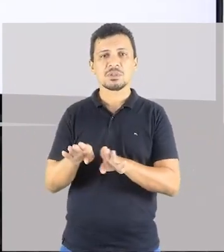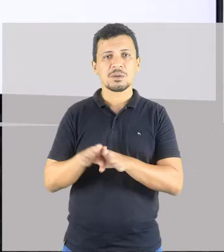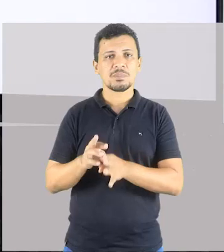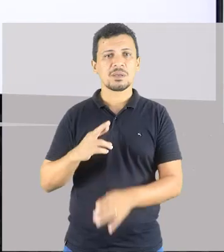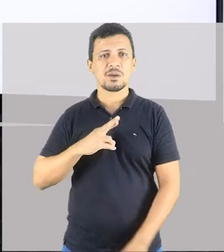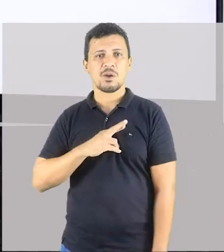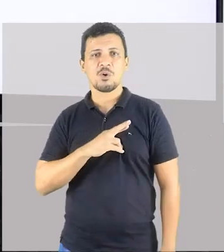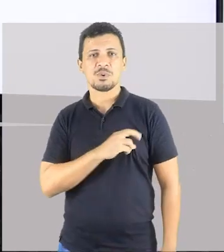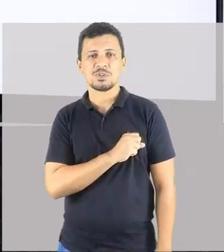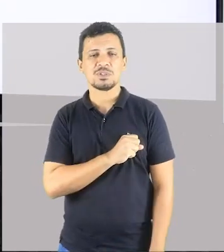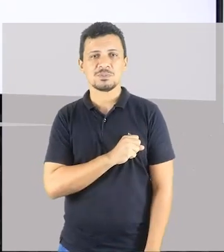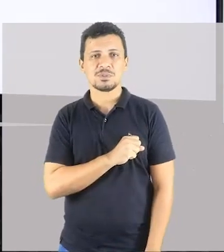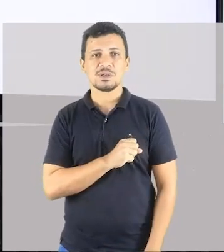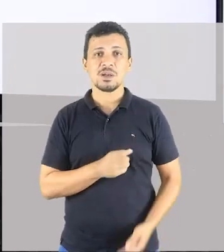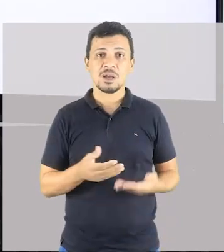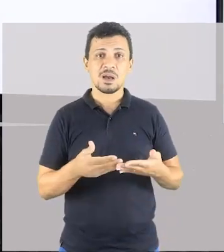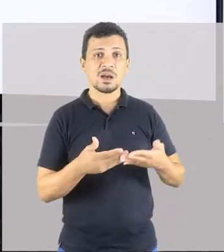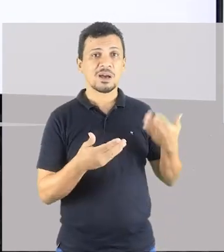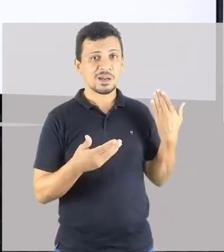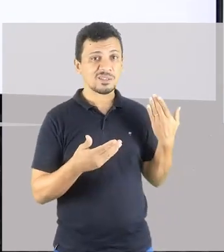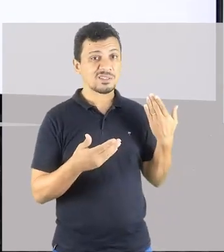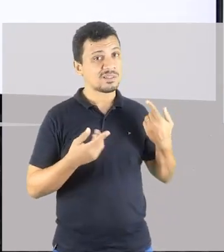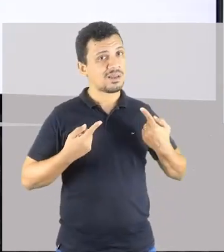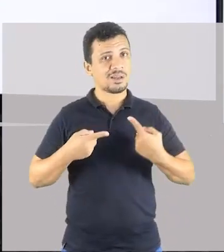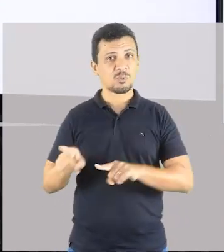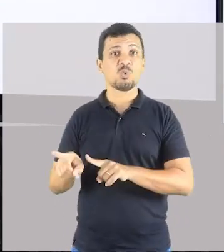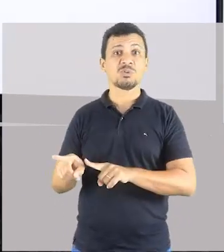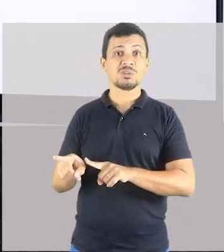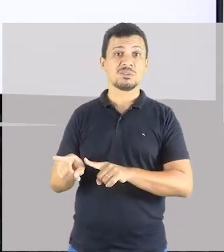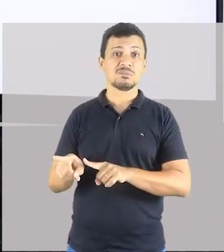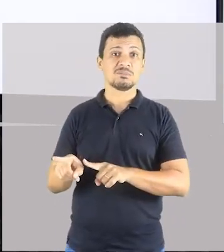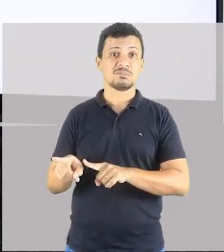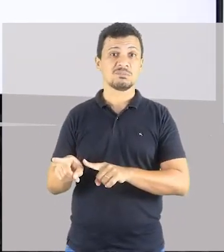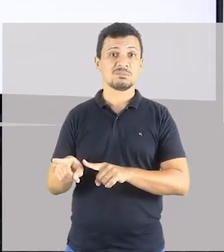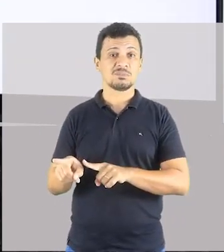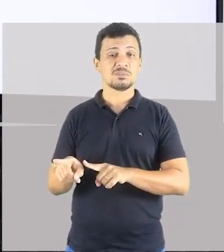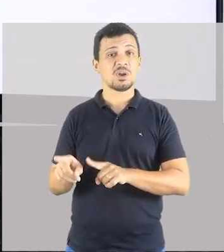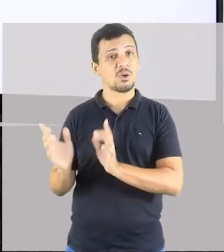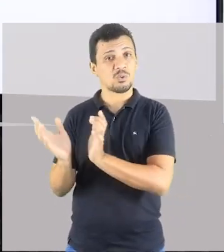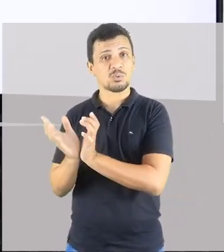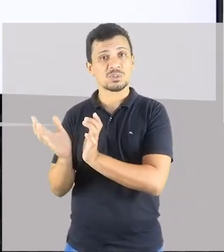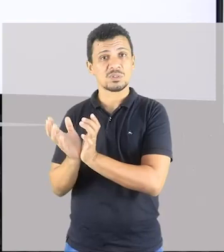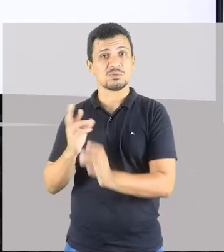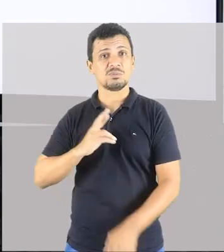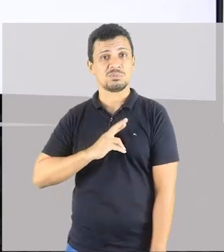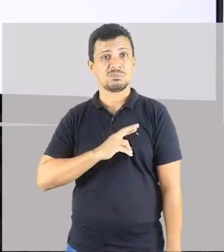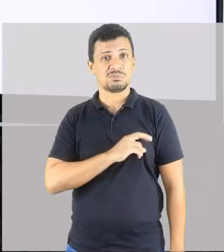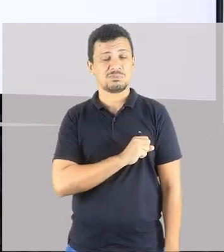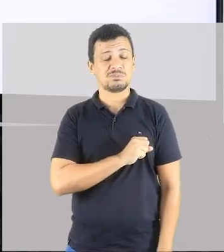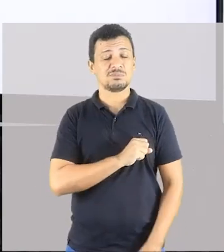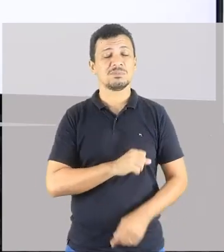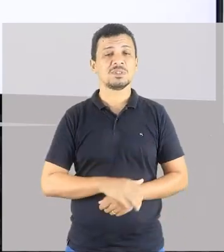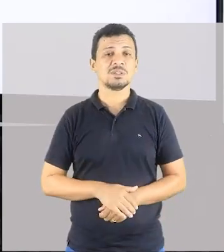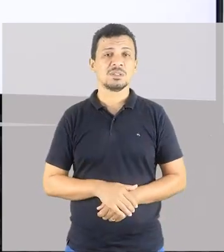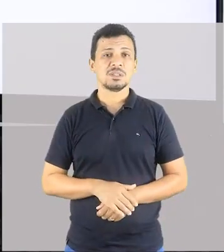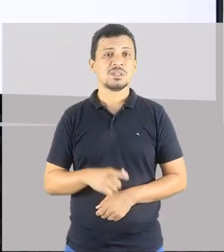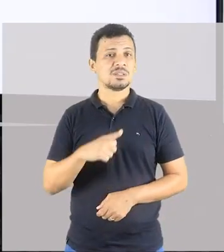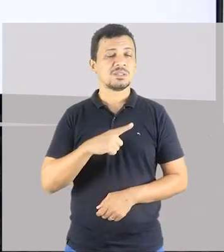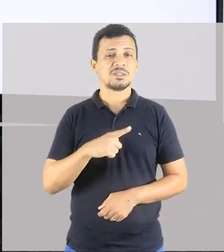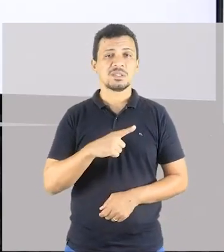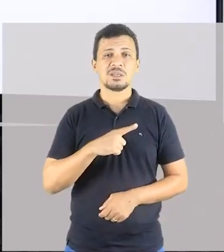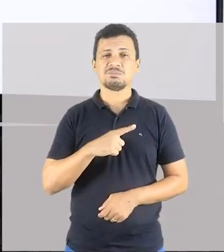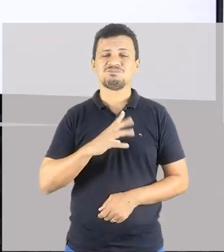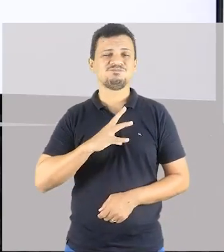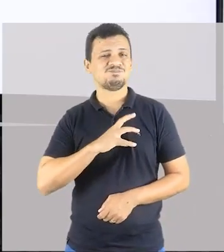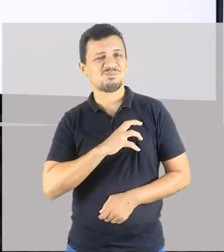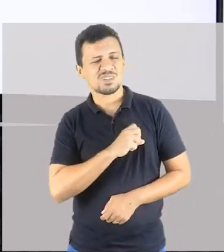E antes nós tínhamos uma situação de contraste, né, com a geração romântica. Certo? Aí temos o nacionalismo, que